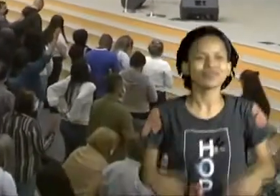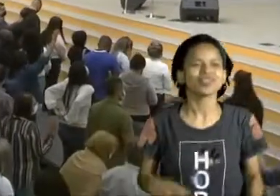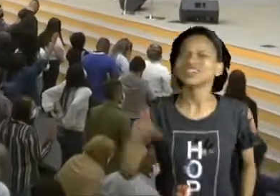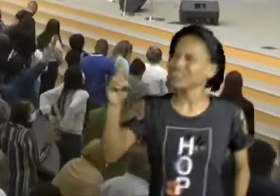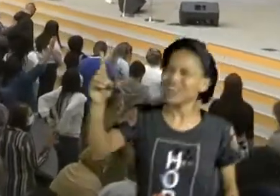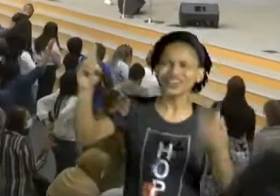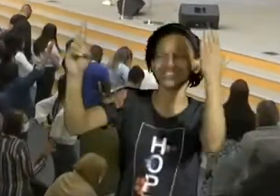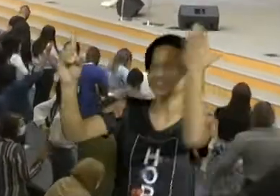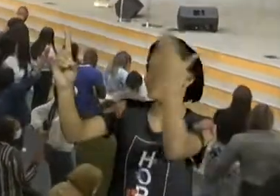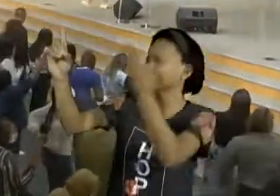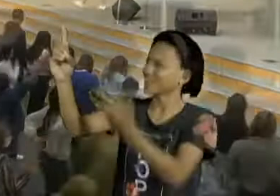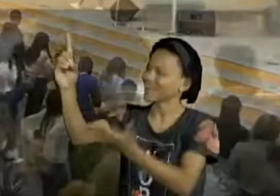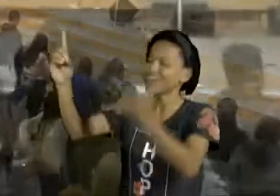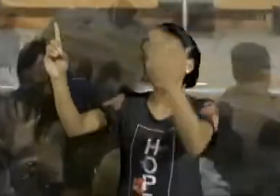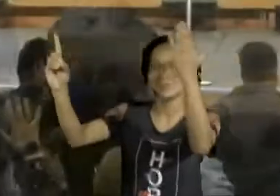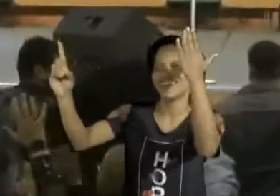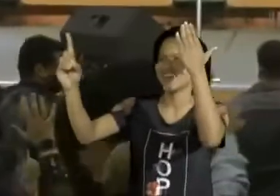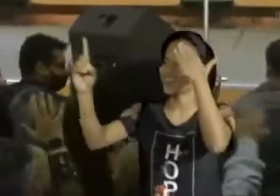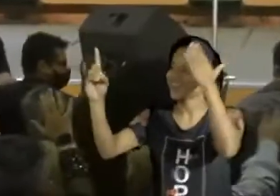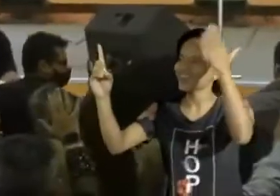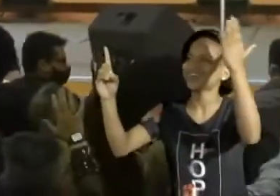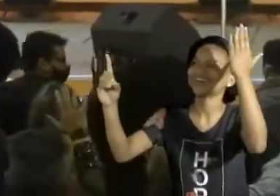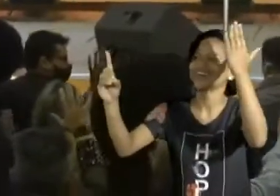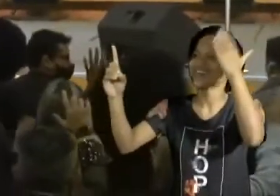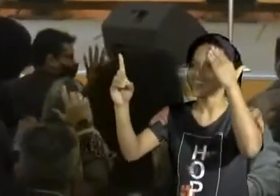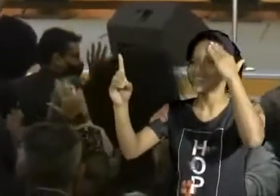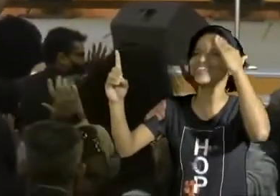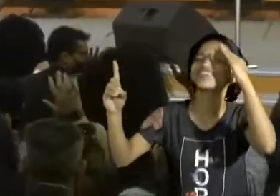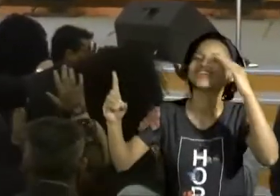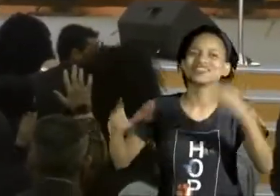esse é quem tu é. Meu Deus é!